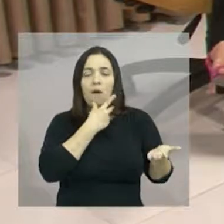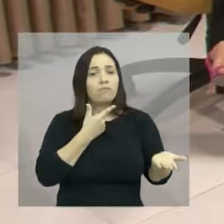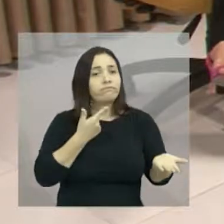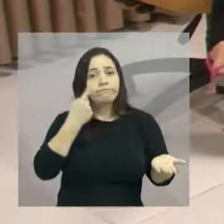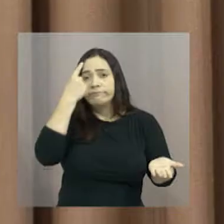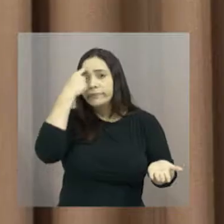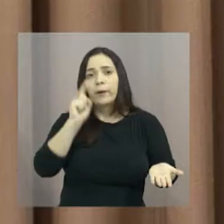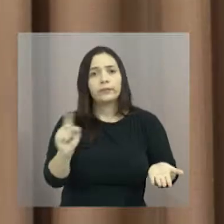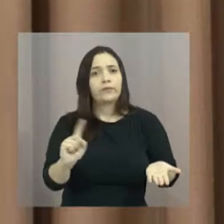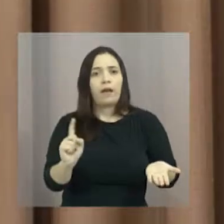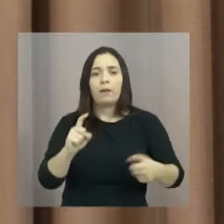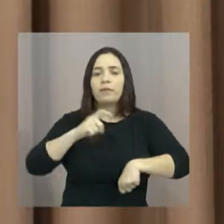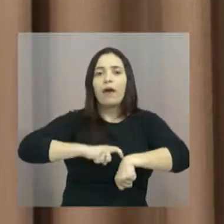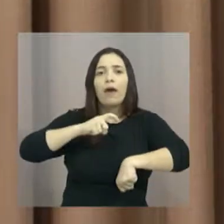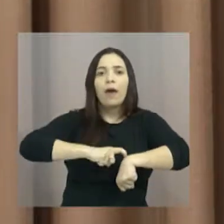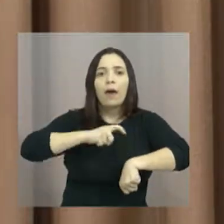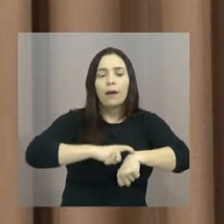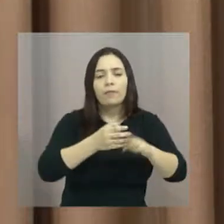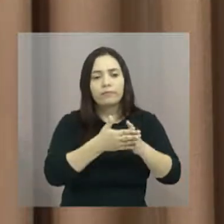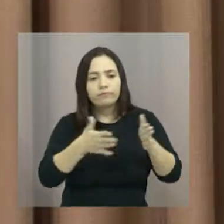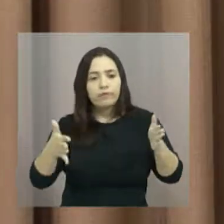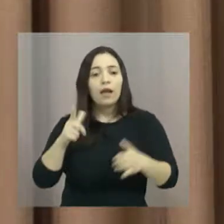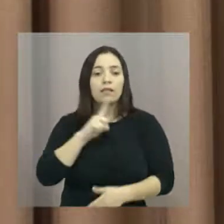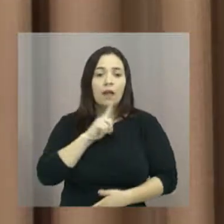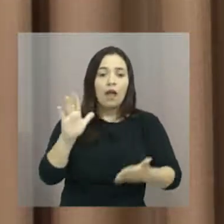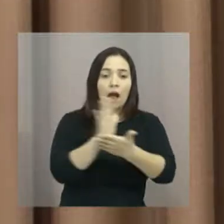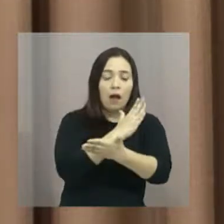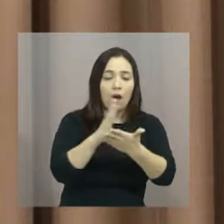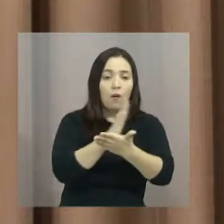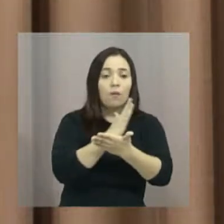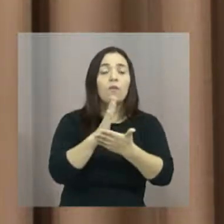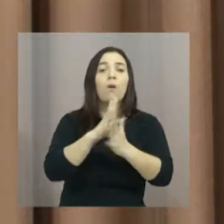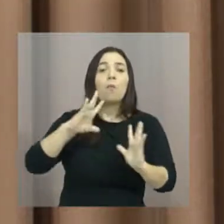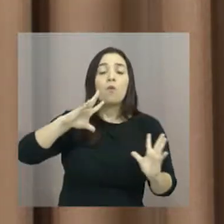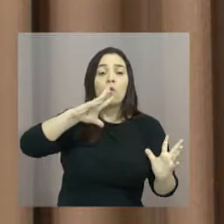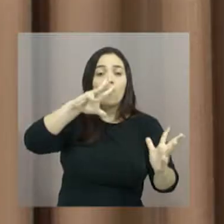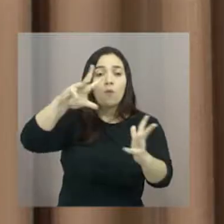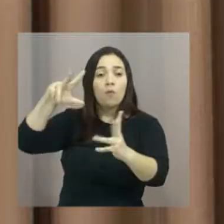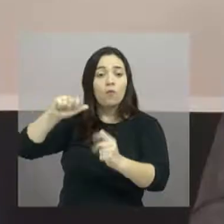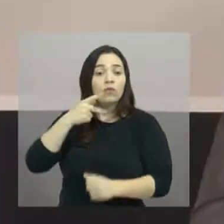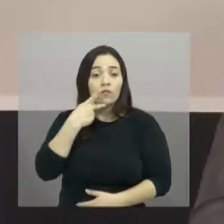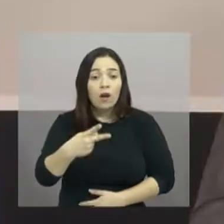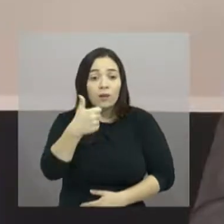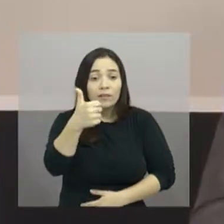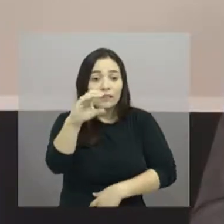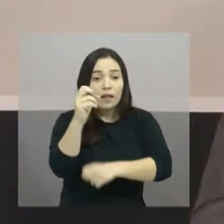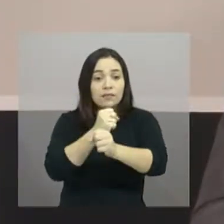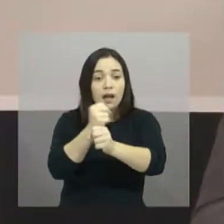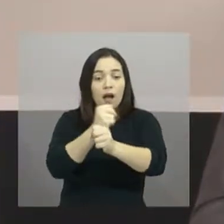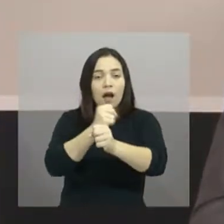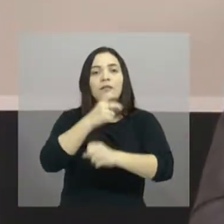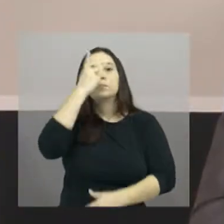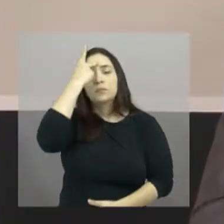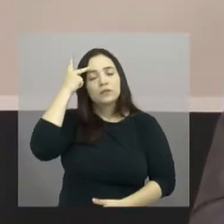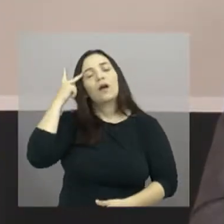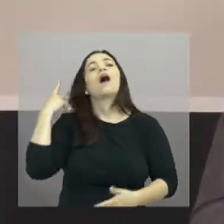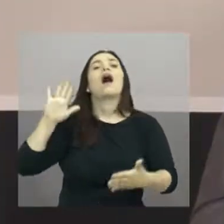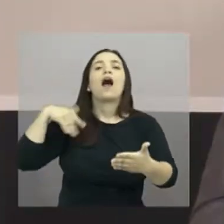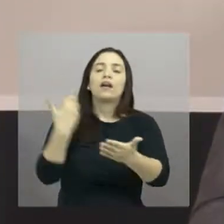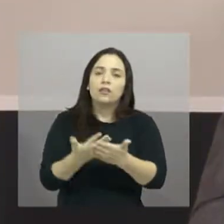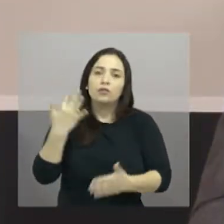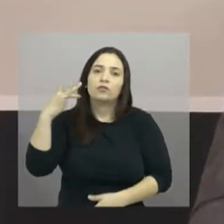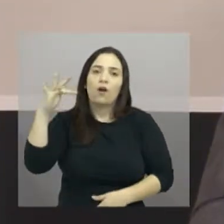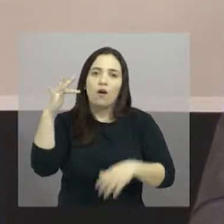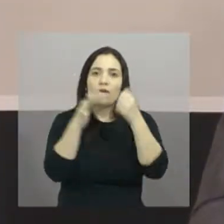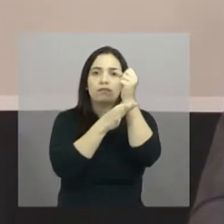fique completamente curado, né? Existem casos no mundo em que até 10 anos depois as pessoas ainda têm dificuldade nas